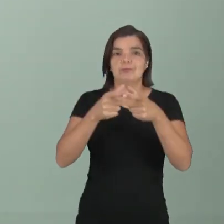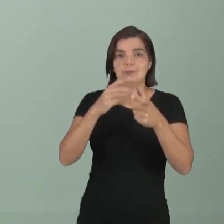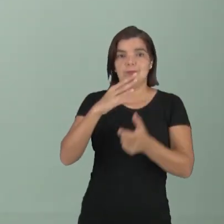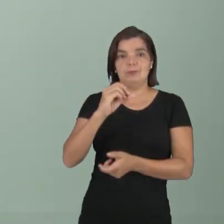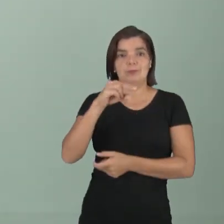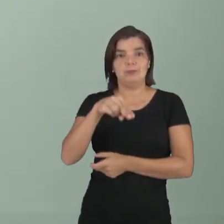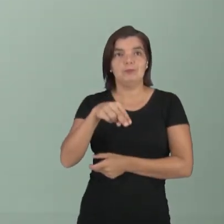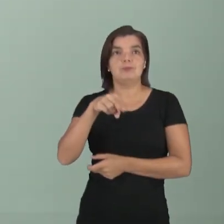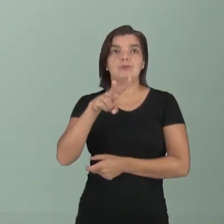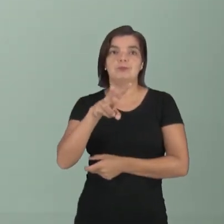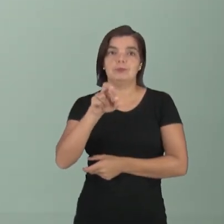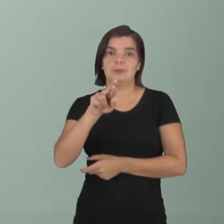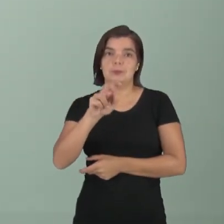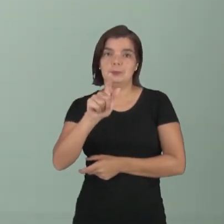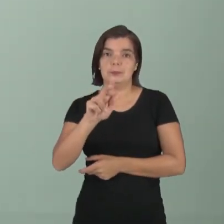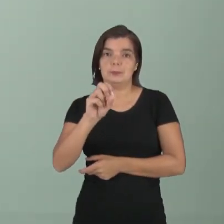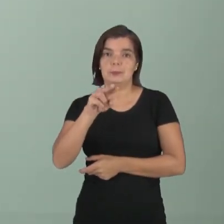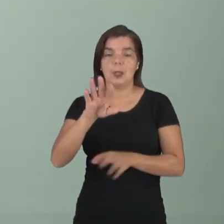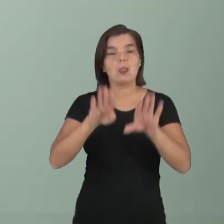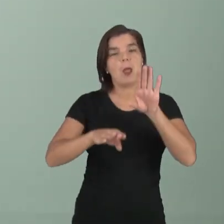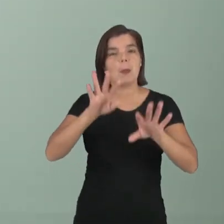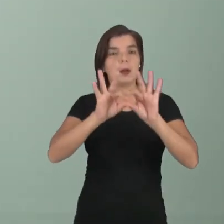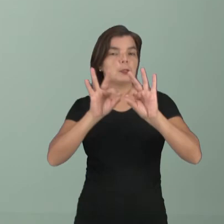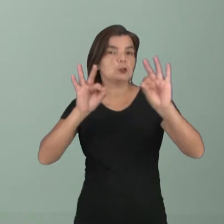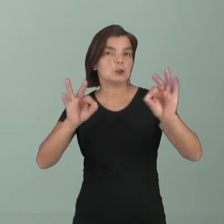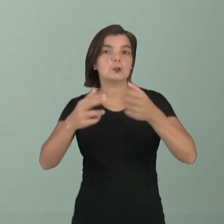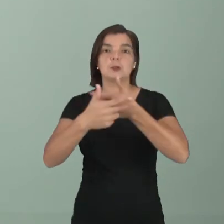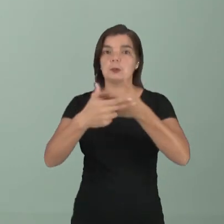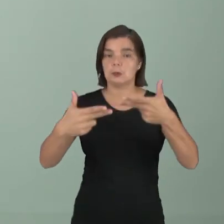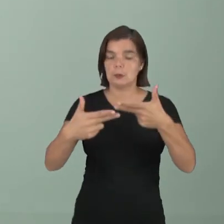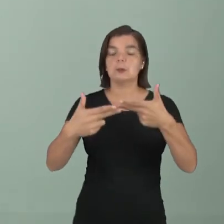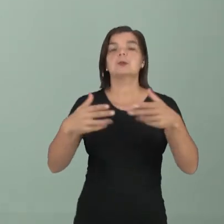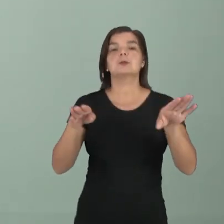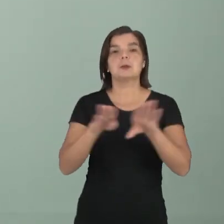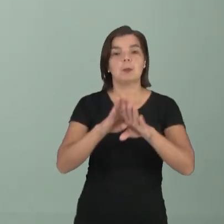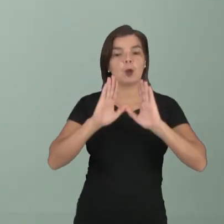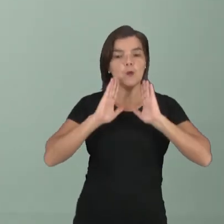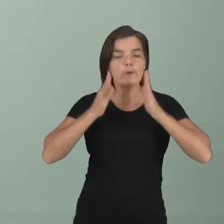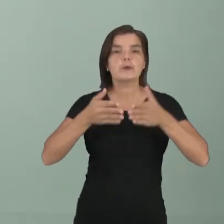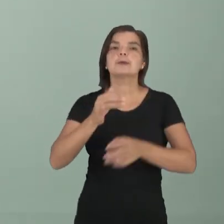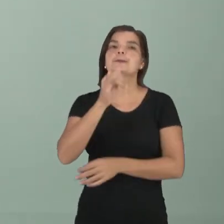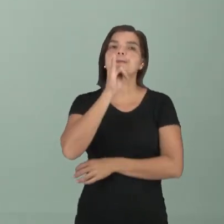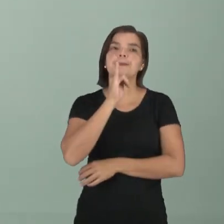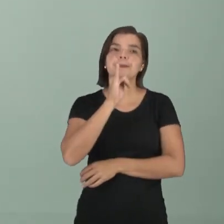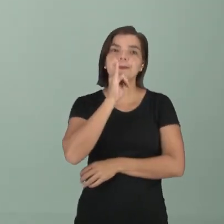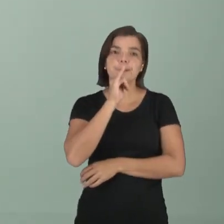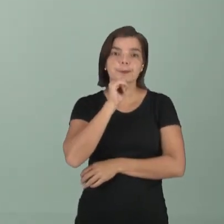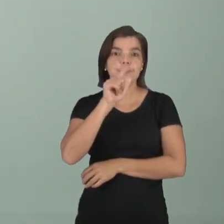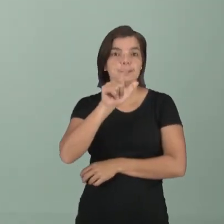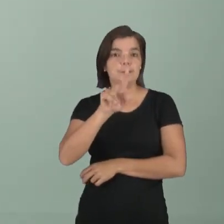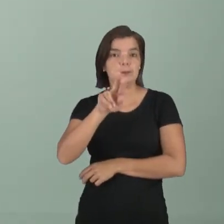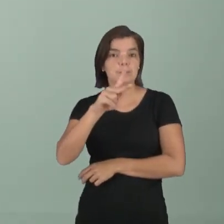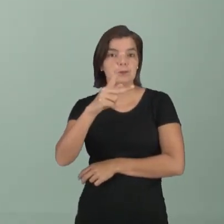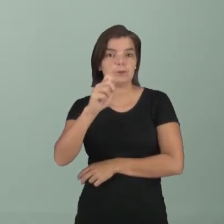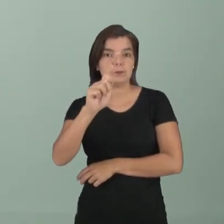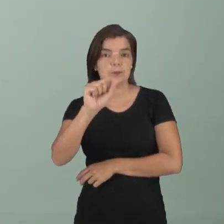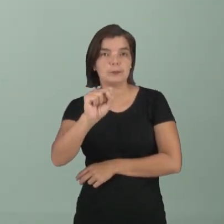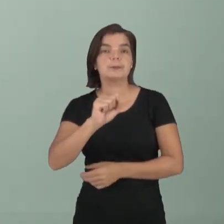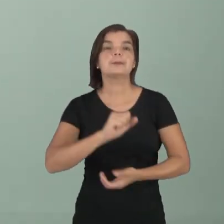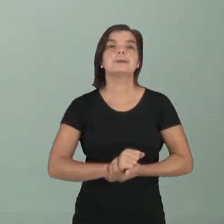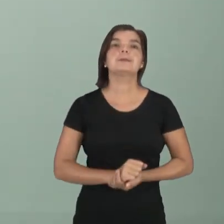sua forma dependendo da distância em que o objeto está do foco. Um exemplo desses aí são as lupas.